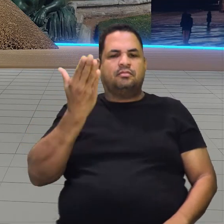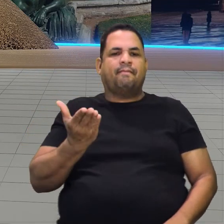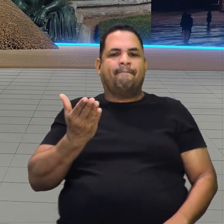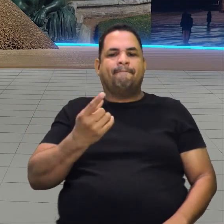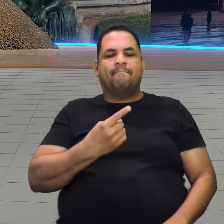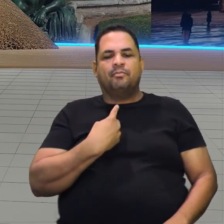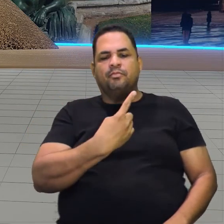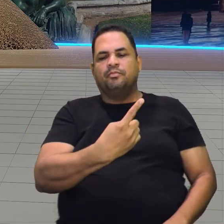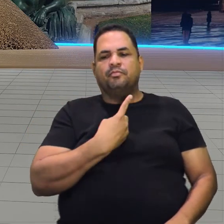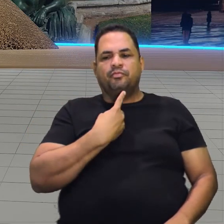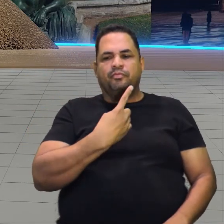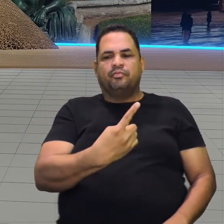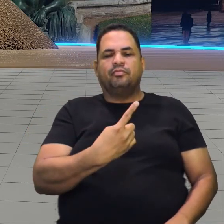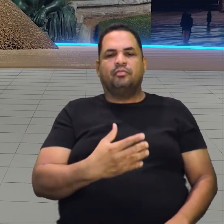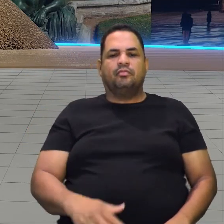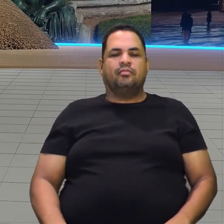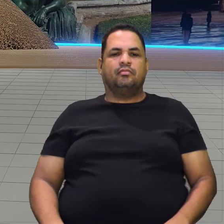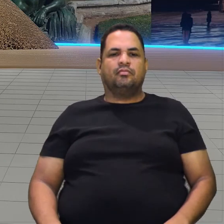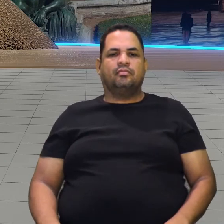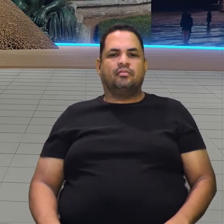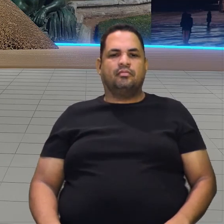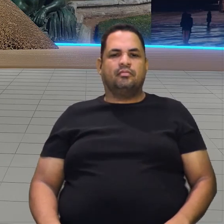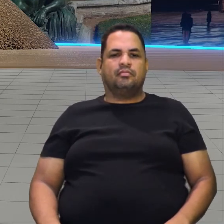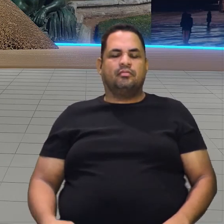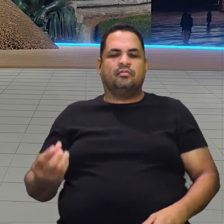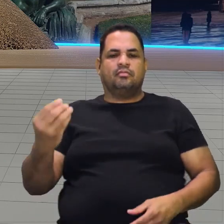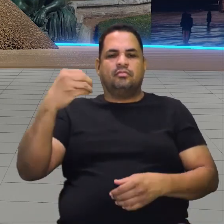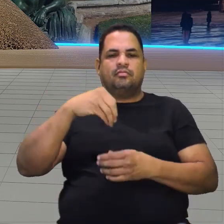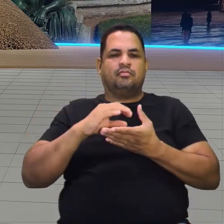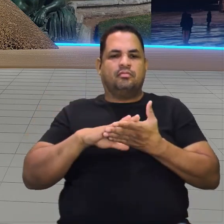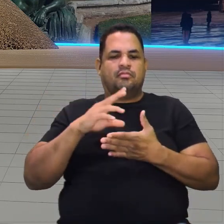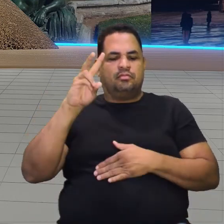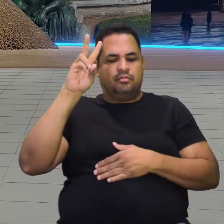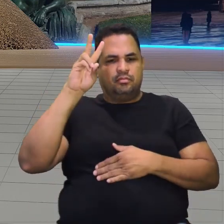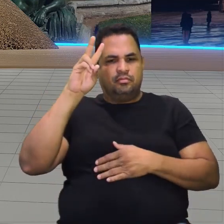você e eu dentro dessa aventura.